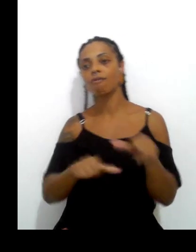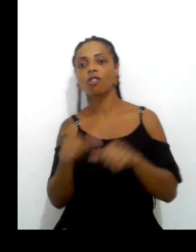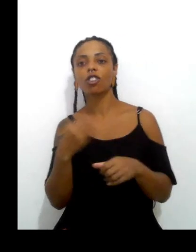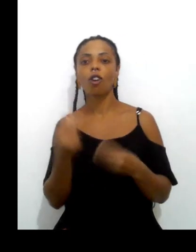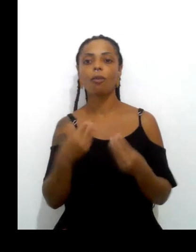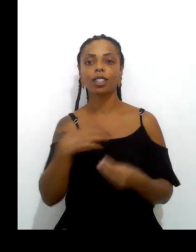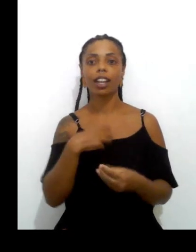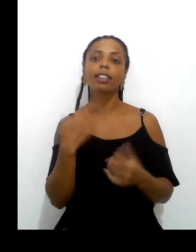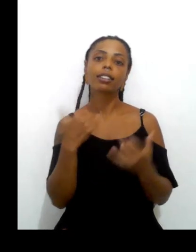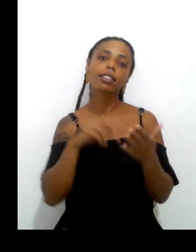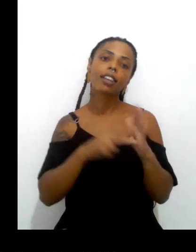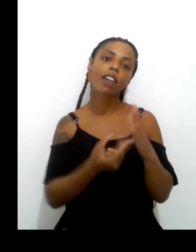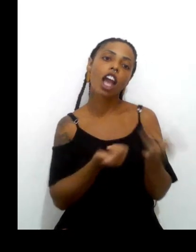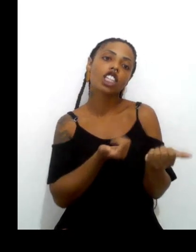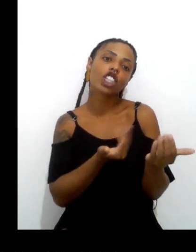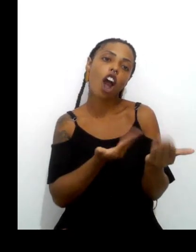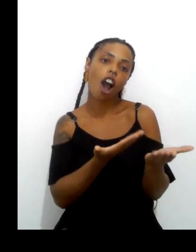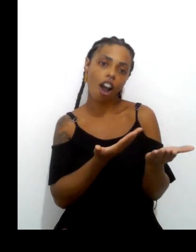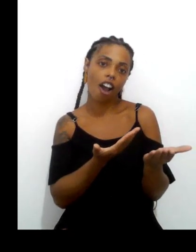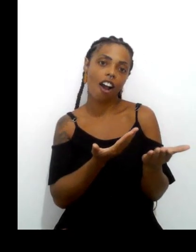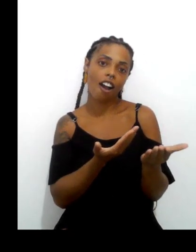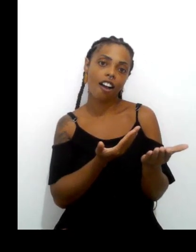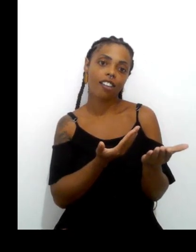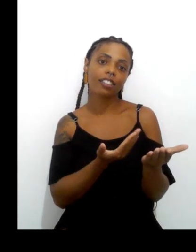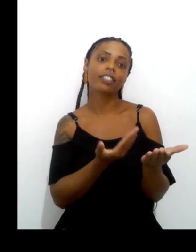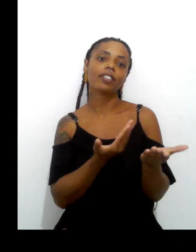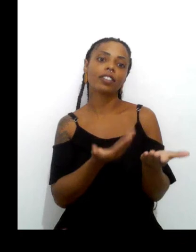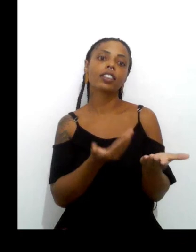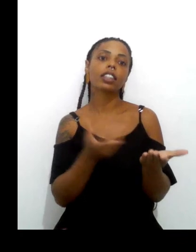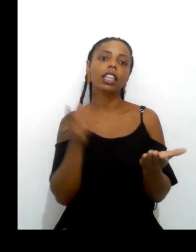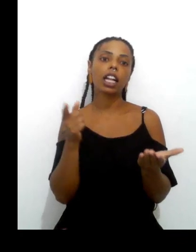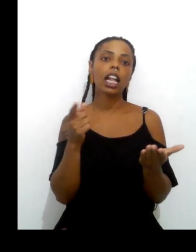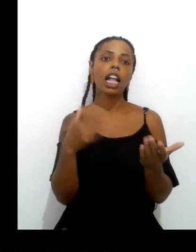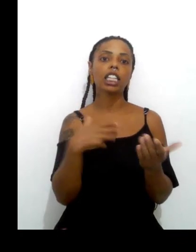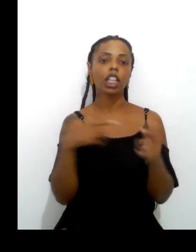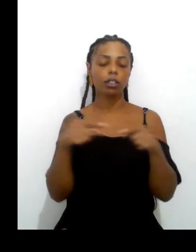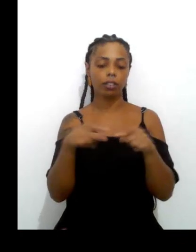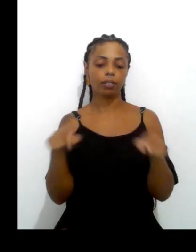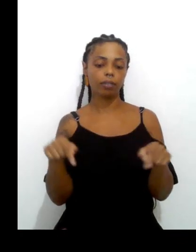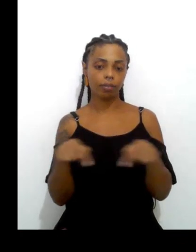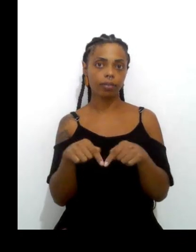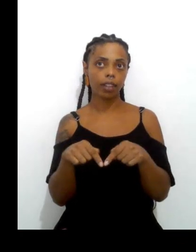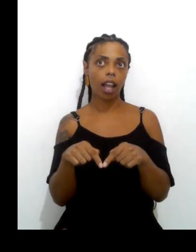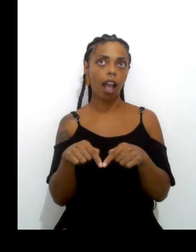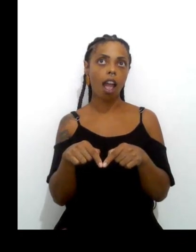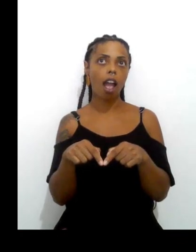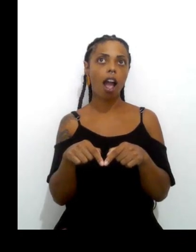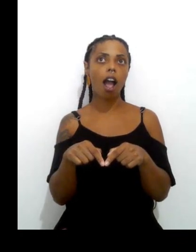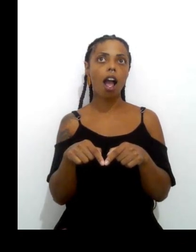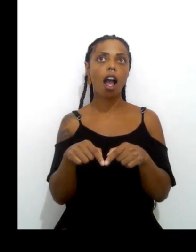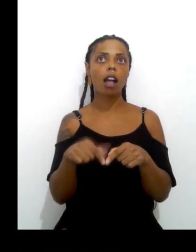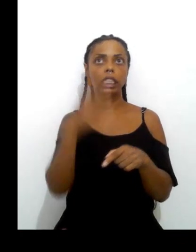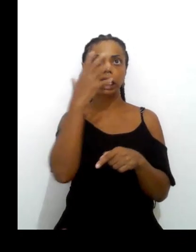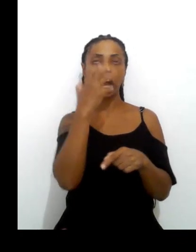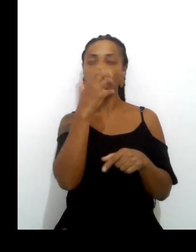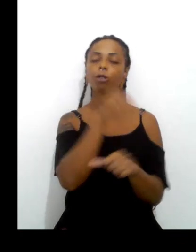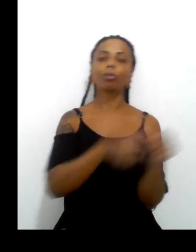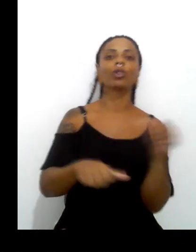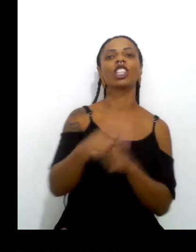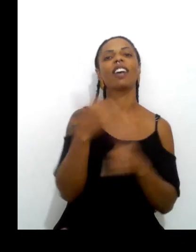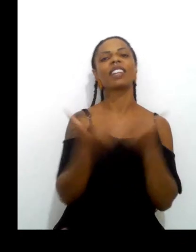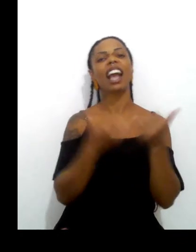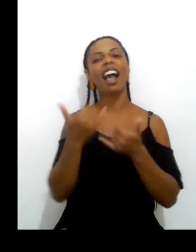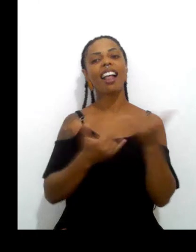a geração mais jovem e eles transformam aquela pseudo cabine em um espaço de brincadeira e experimentação